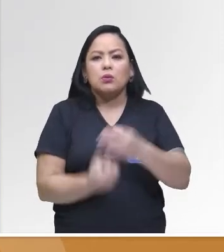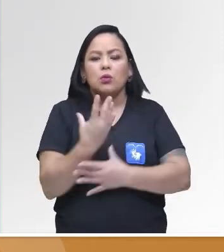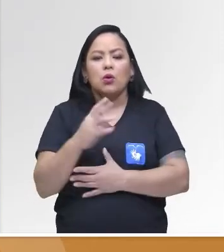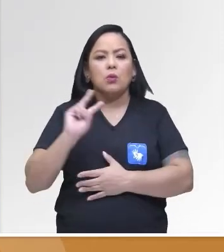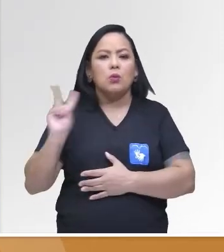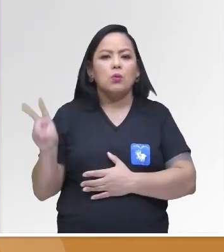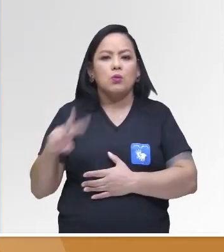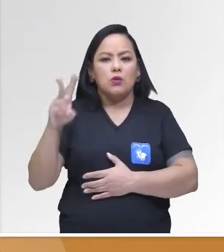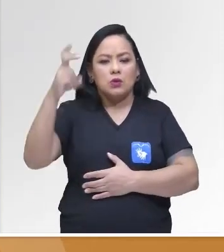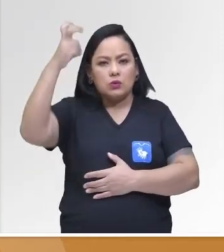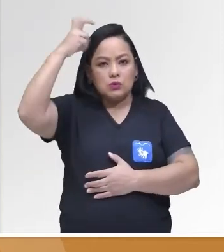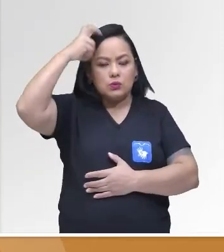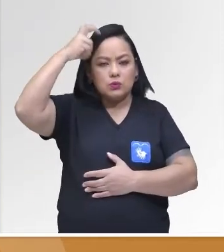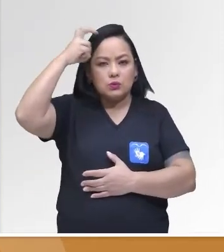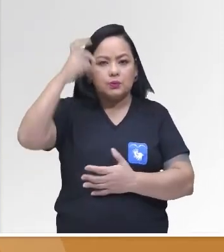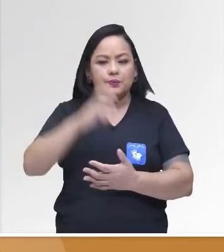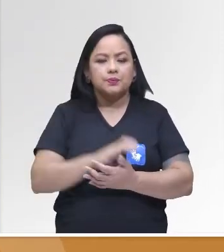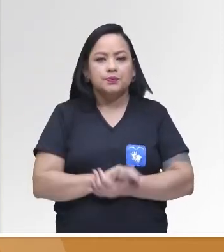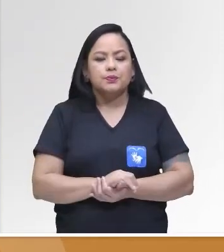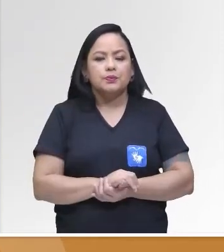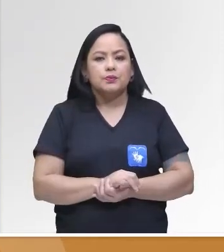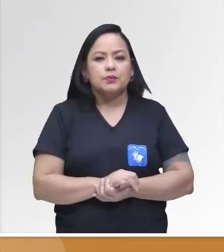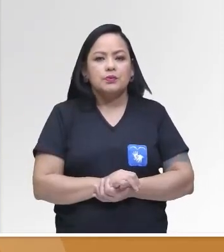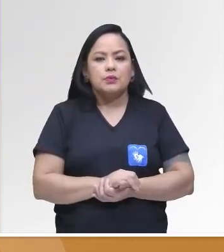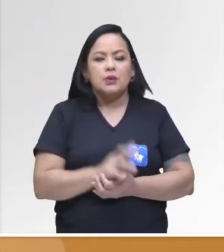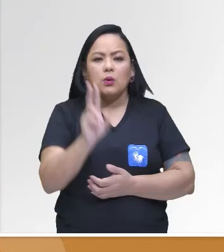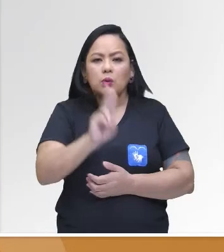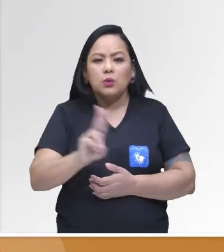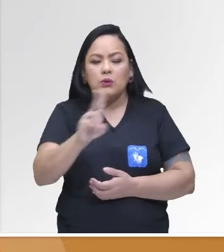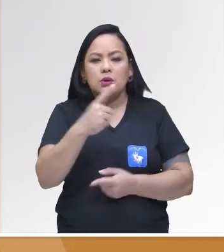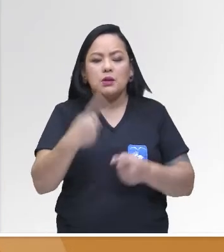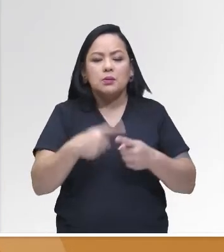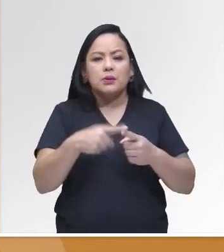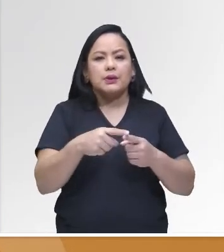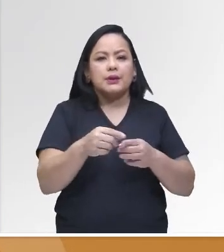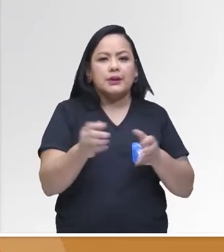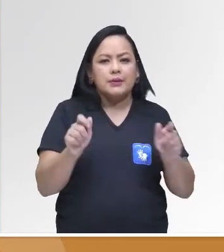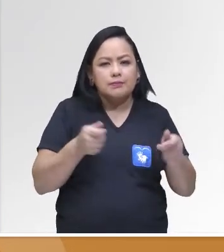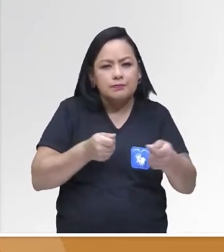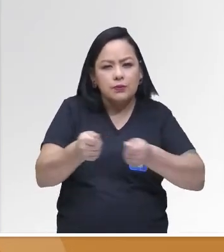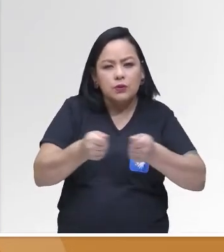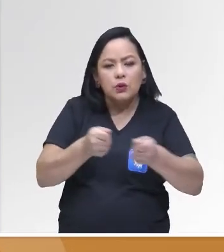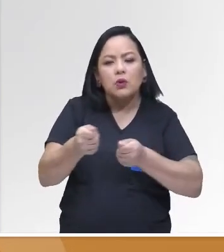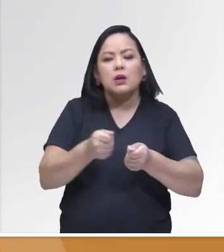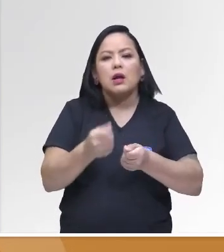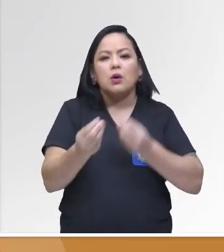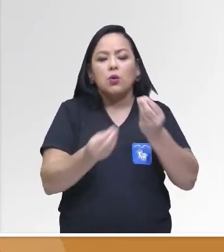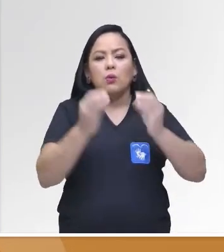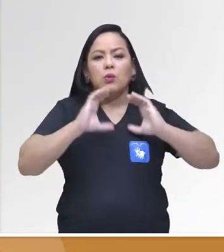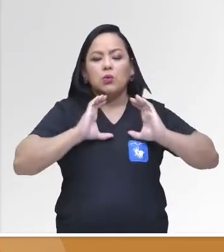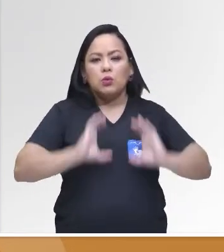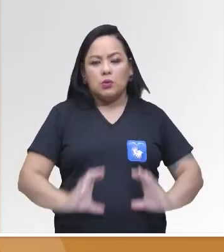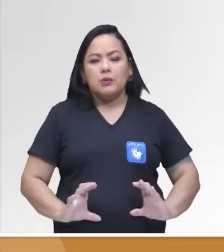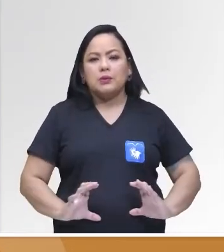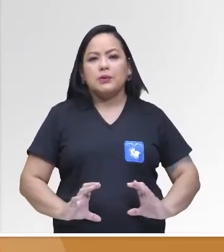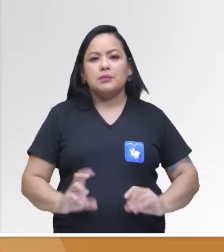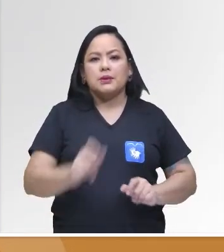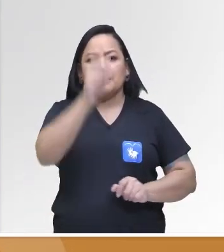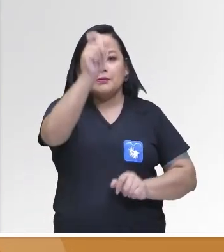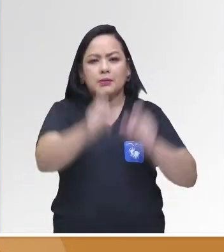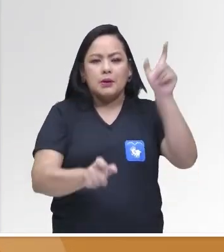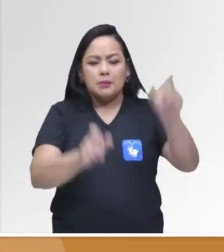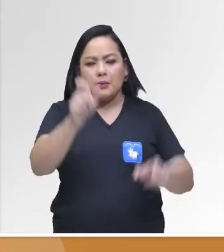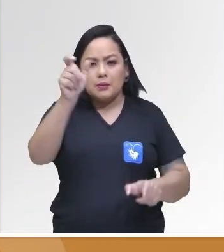uma cultura, que servem para regular o comportamento daqueles que dela